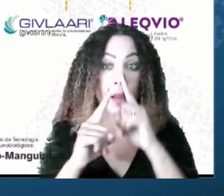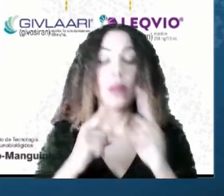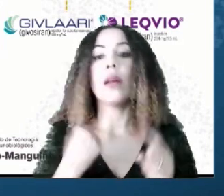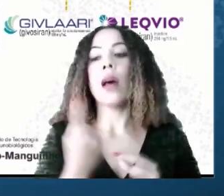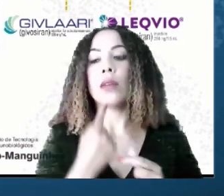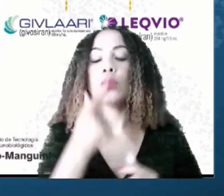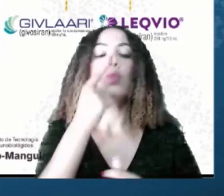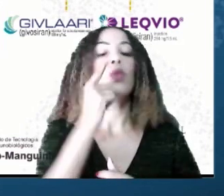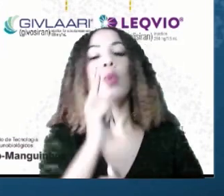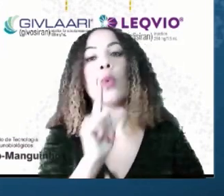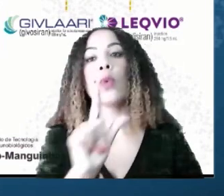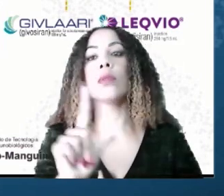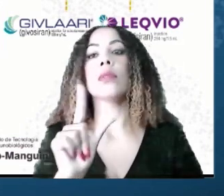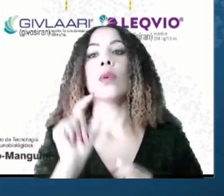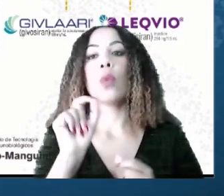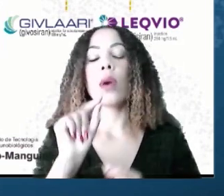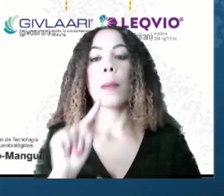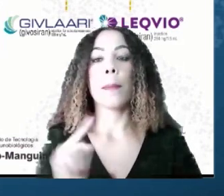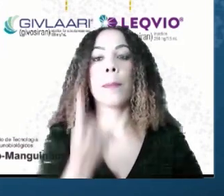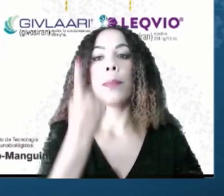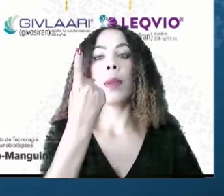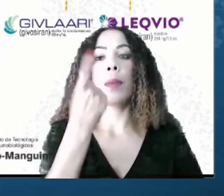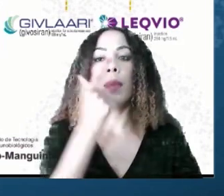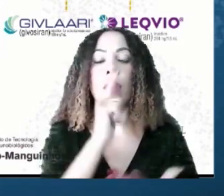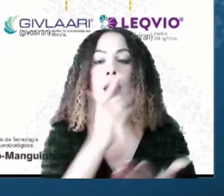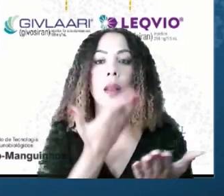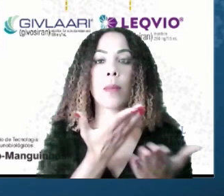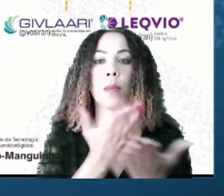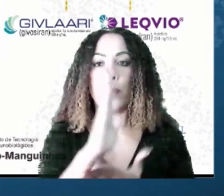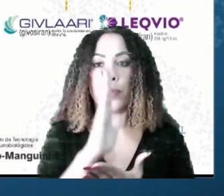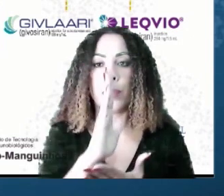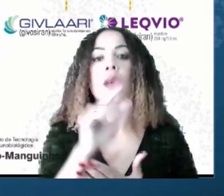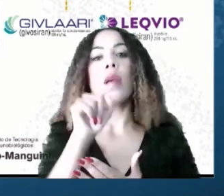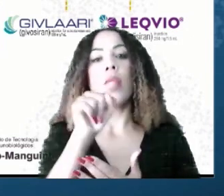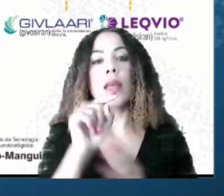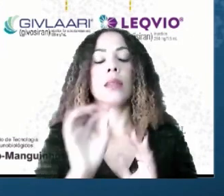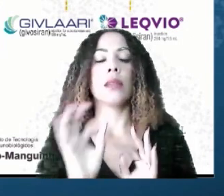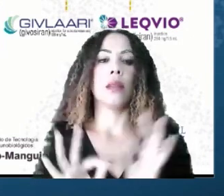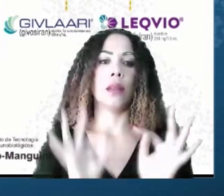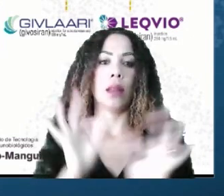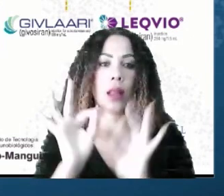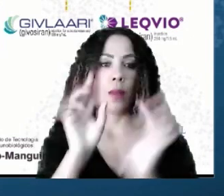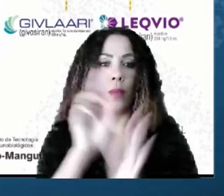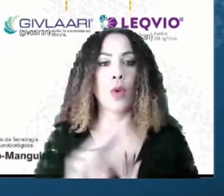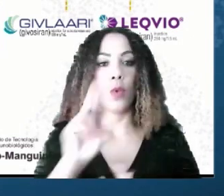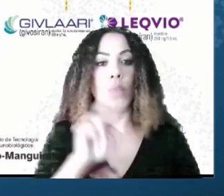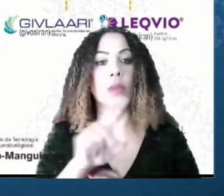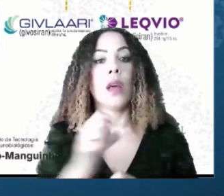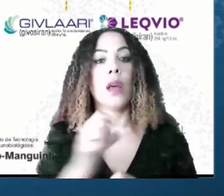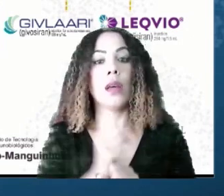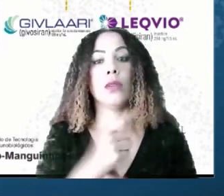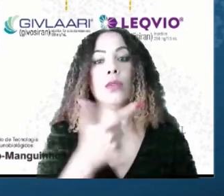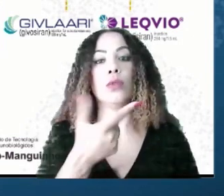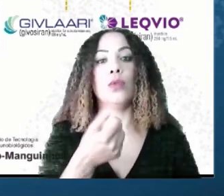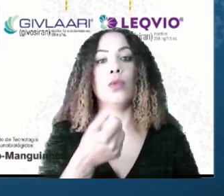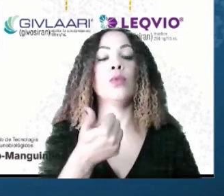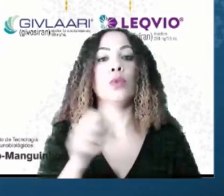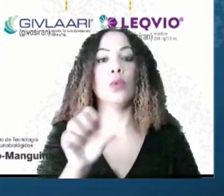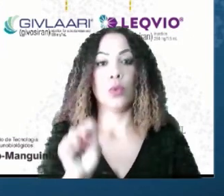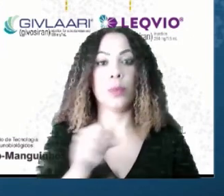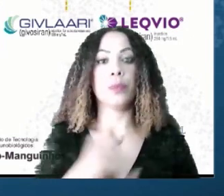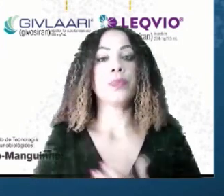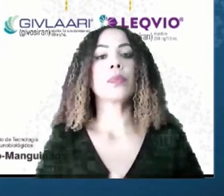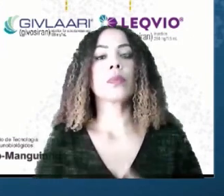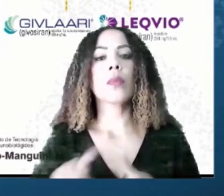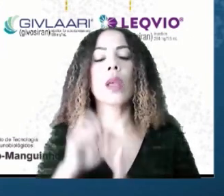pôde conseguir nossa primeira aprovação com esse tipo de terapêutica em 2018. E,